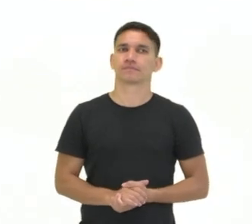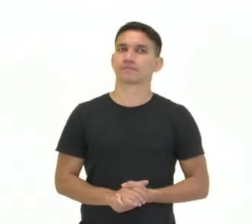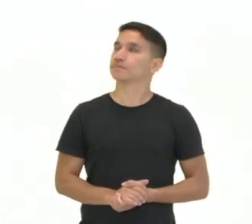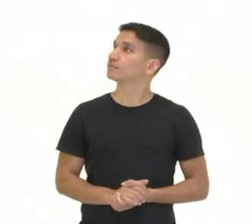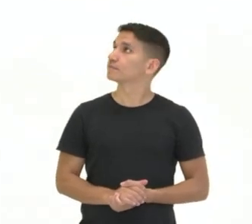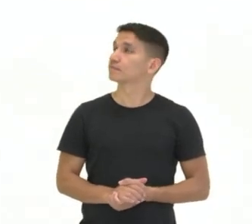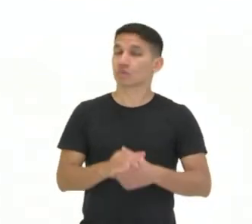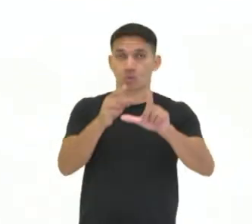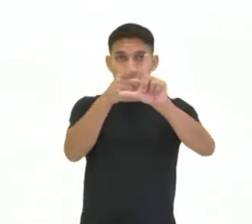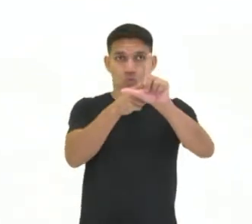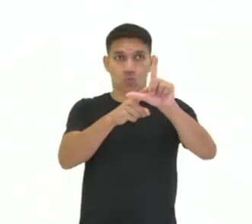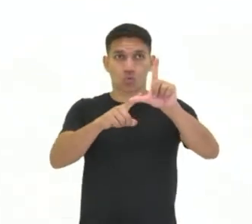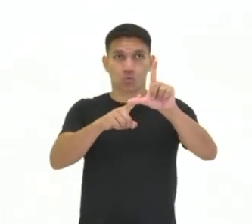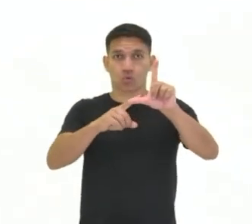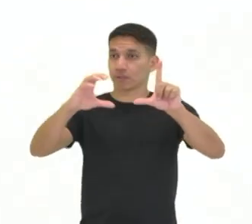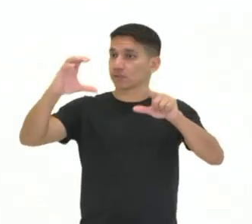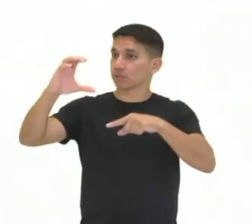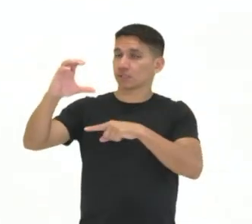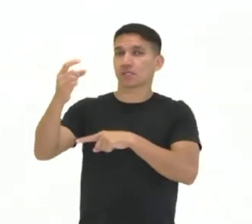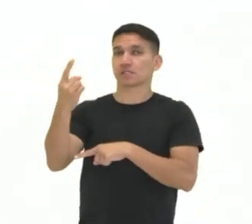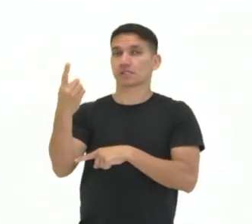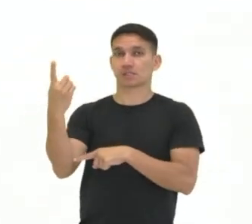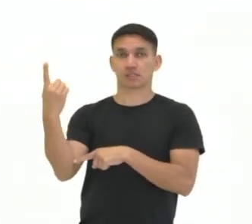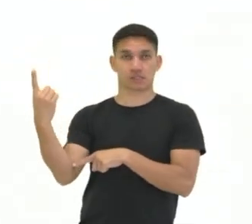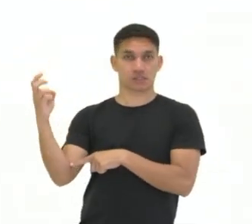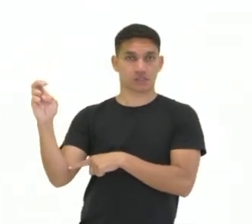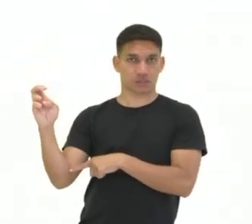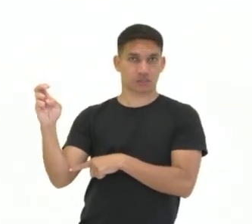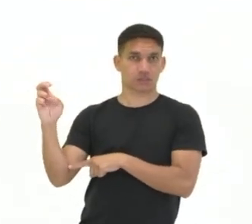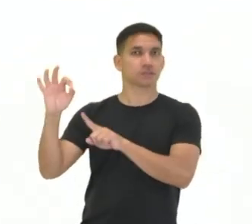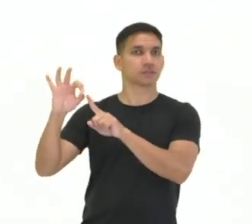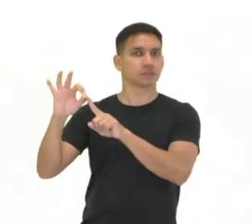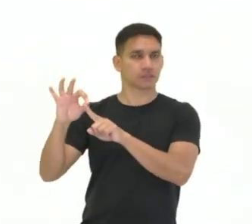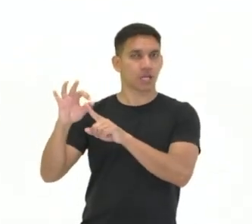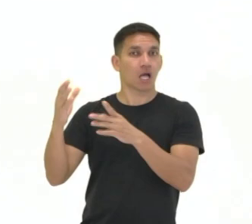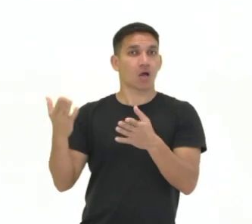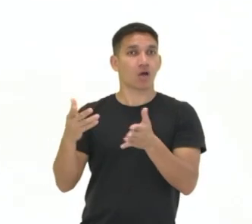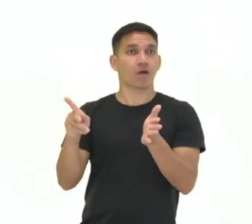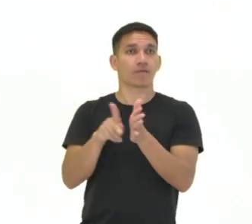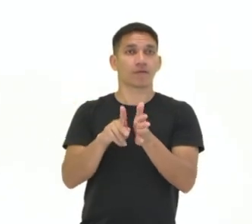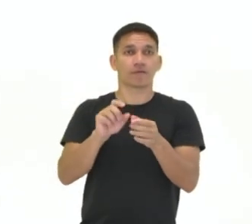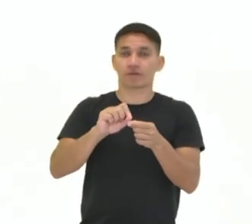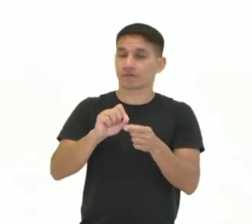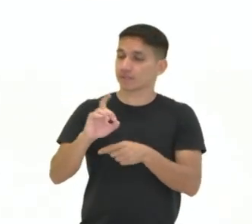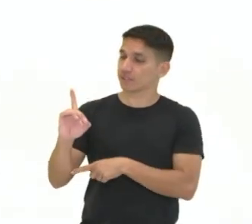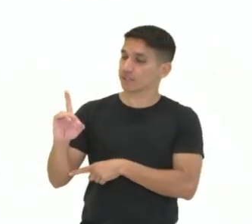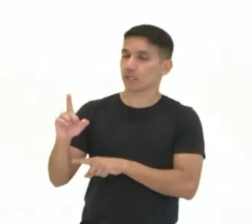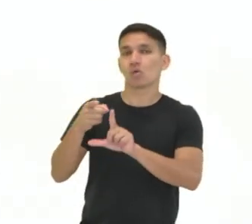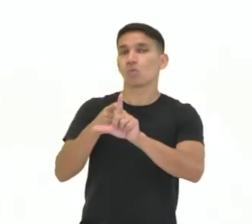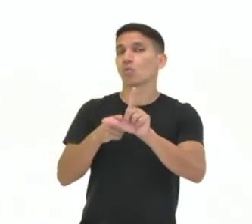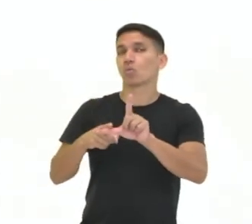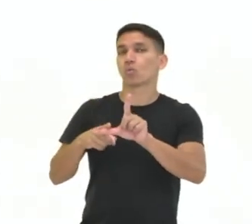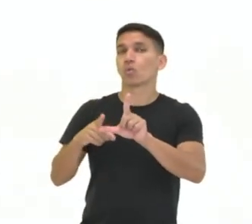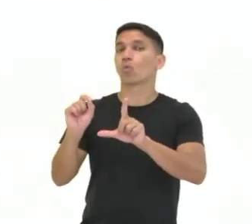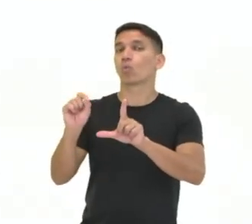O ângulo C é 115. E agora a gente vai fazer o ângulo D.